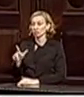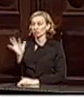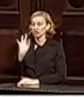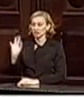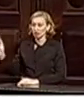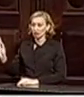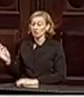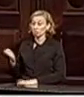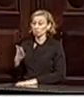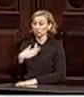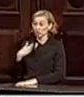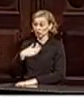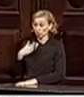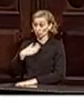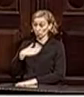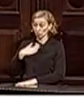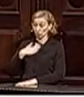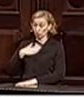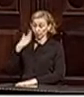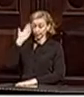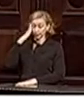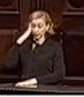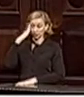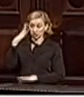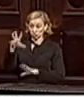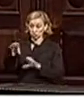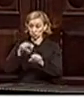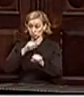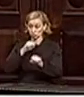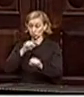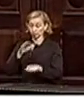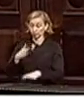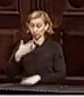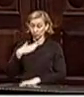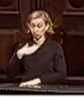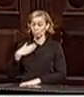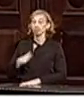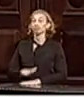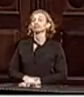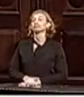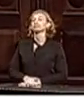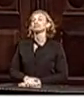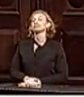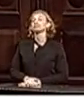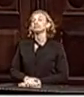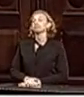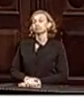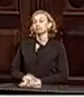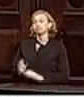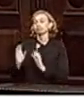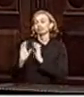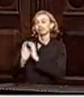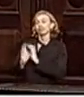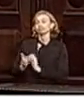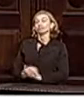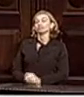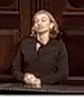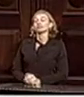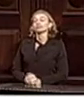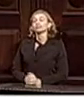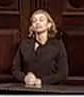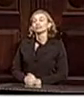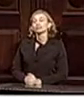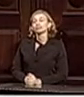não de um jurista, como também o é o deputado Eliomar Coelho,